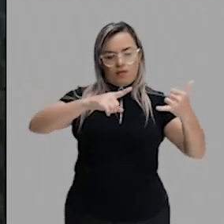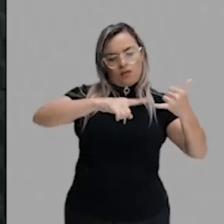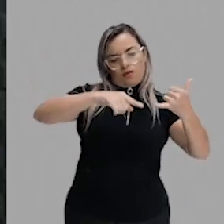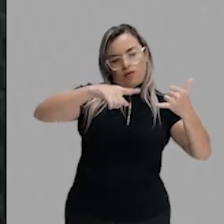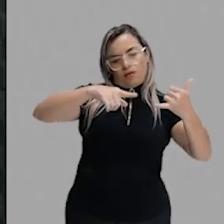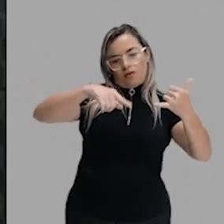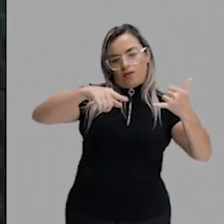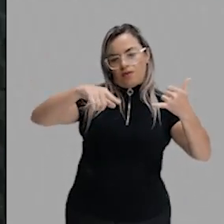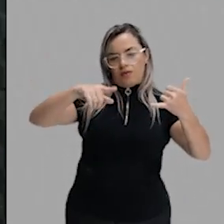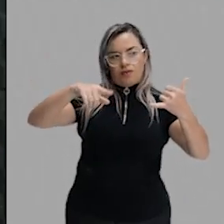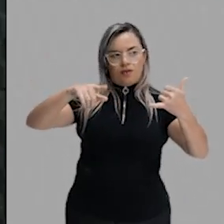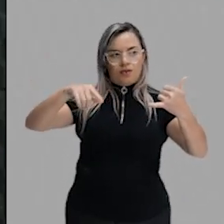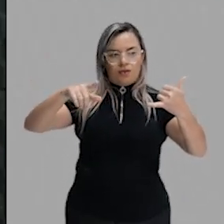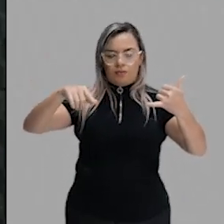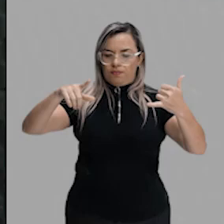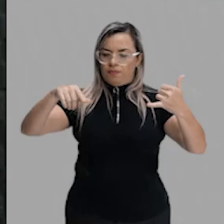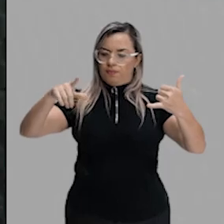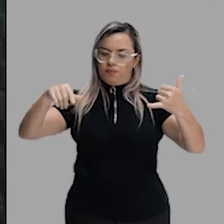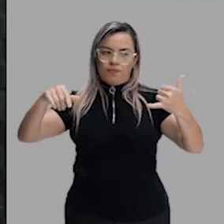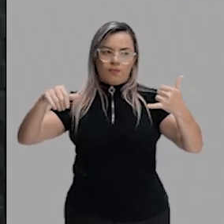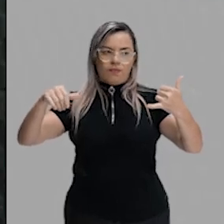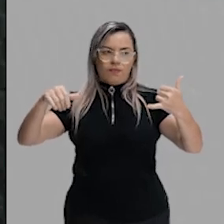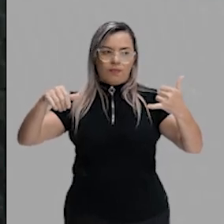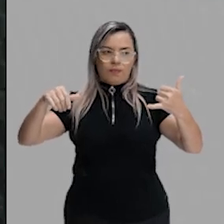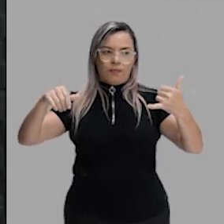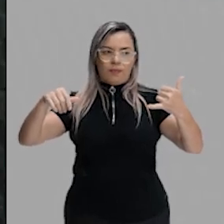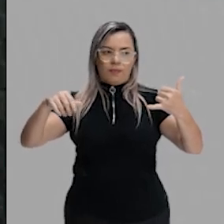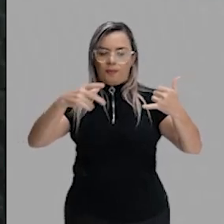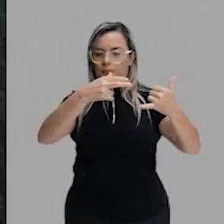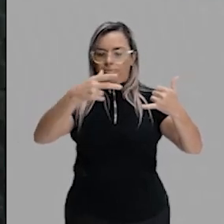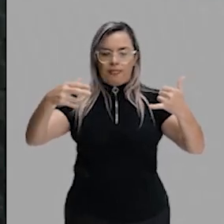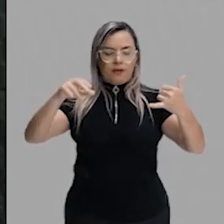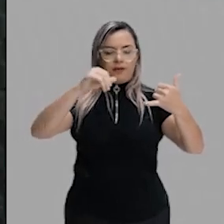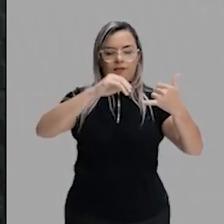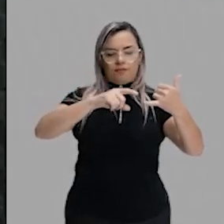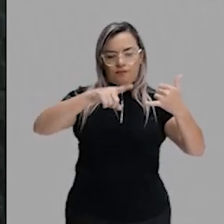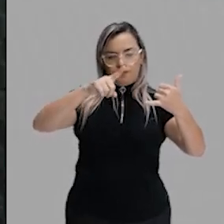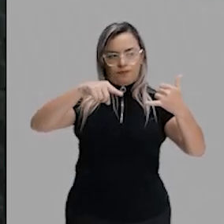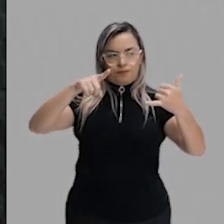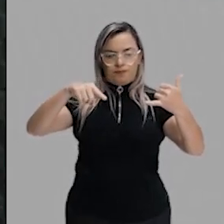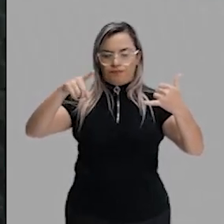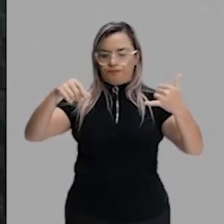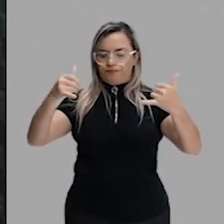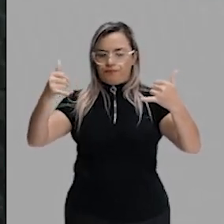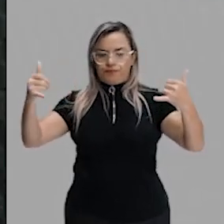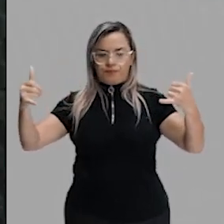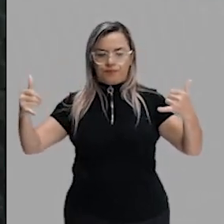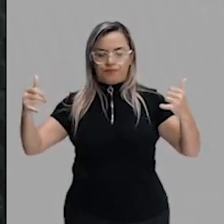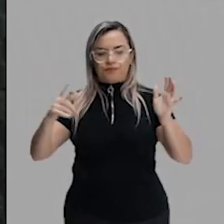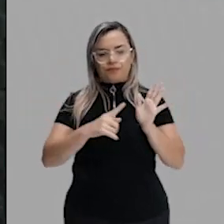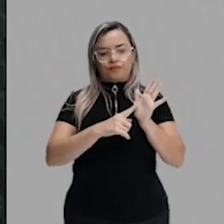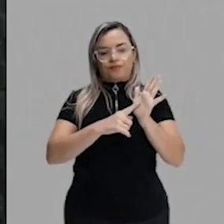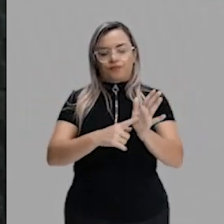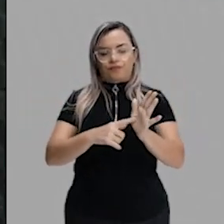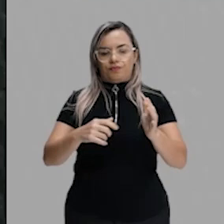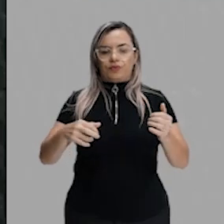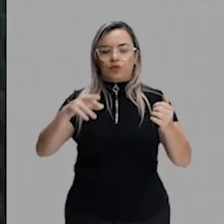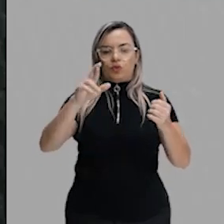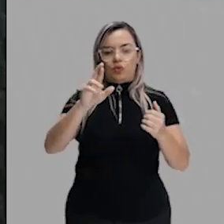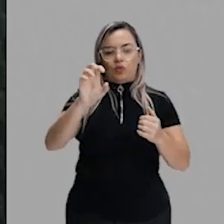ou vários W's, e desta forma nós temos a representação do